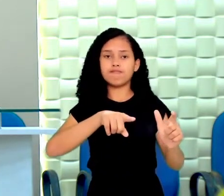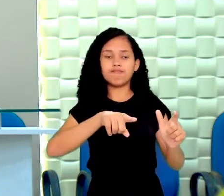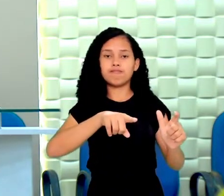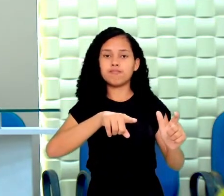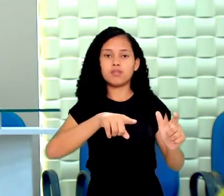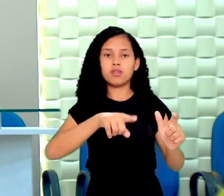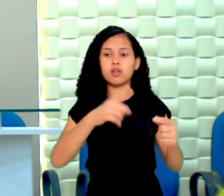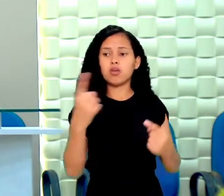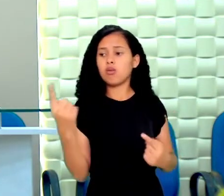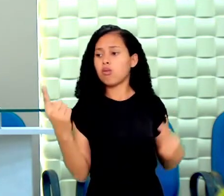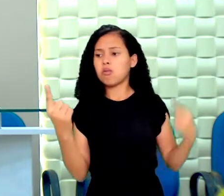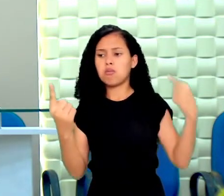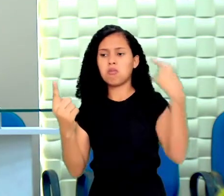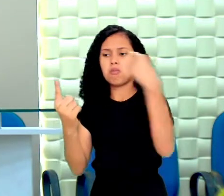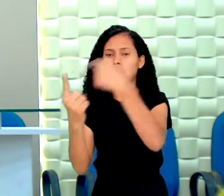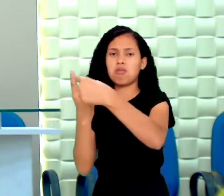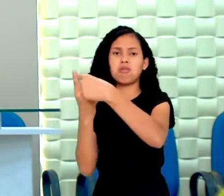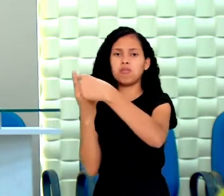foi crucificado